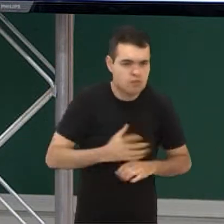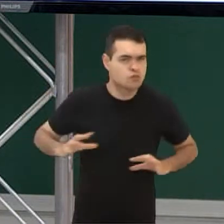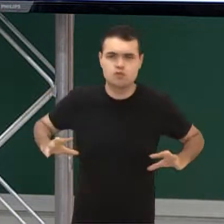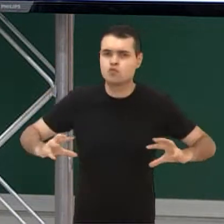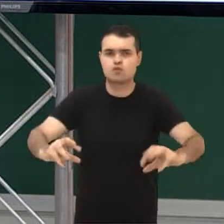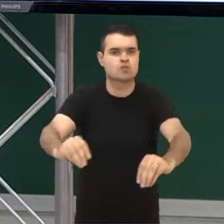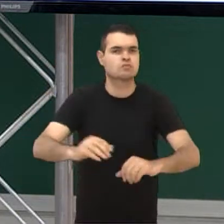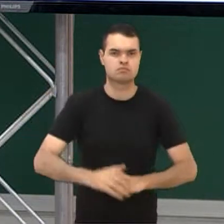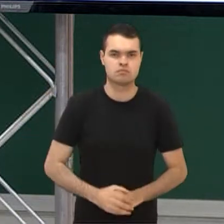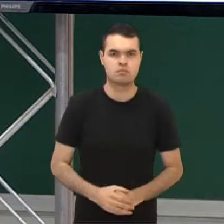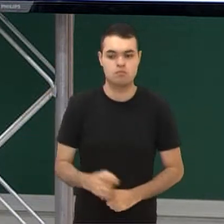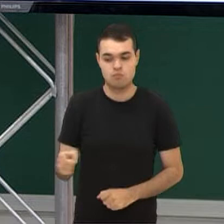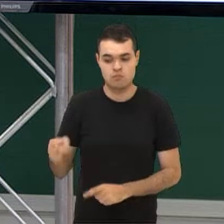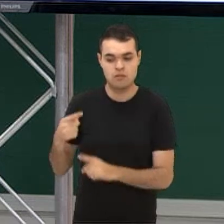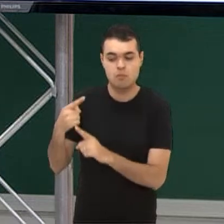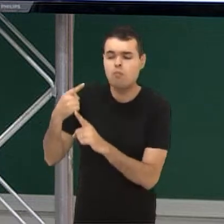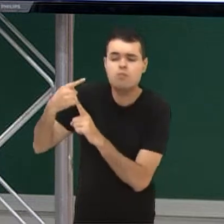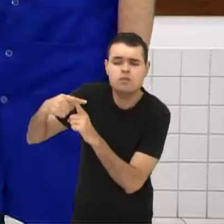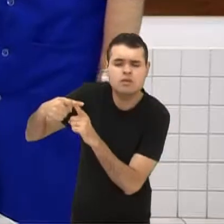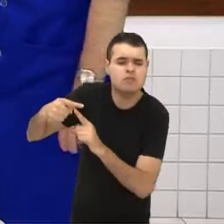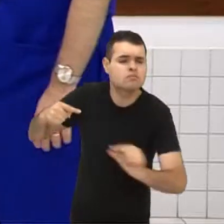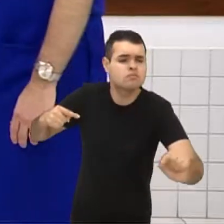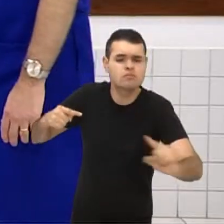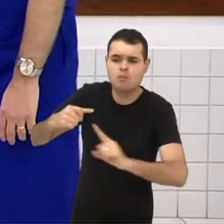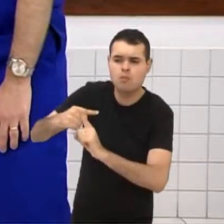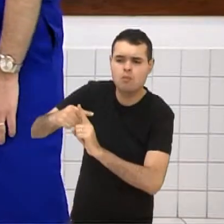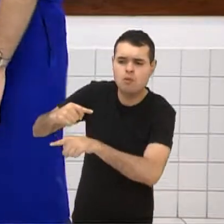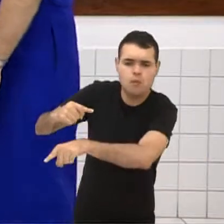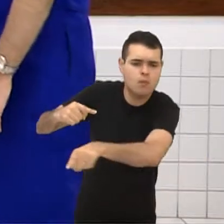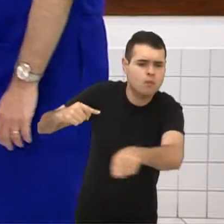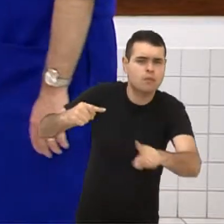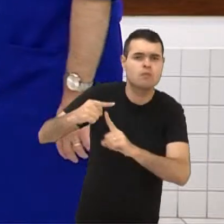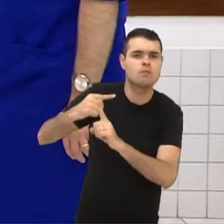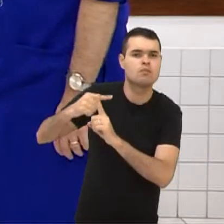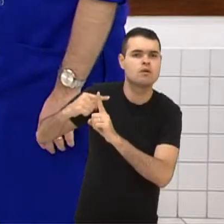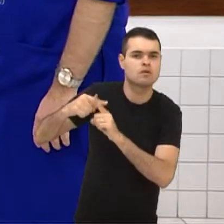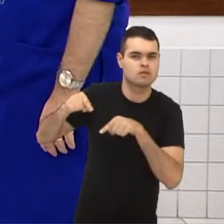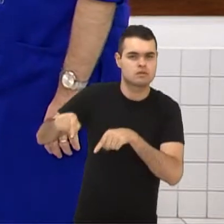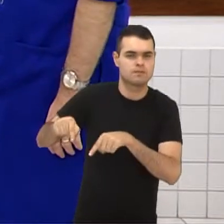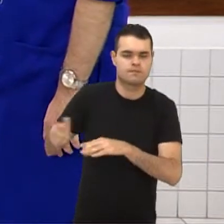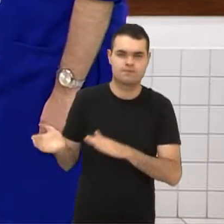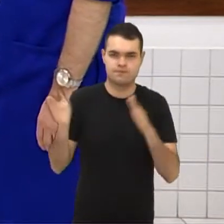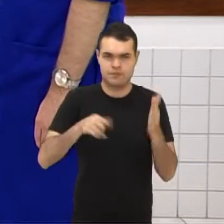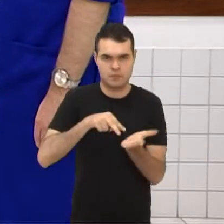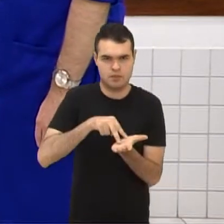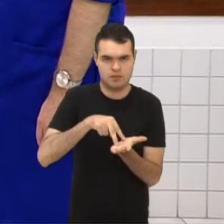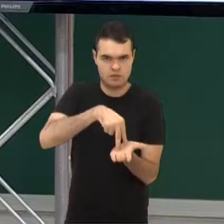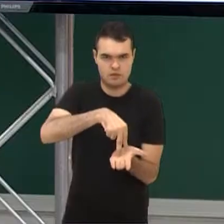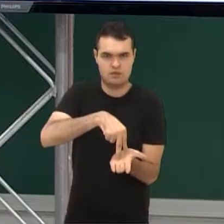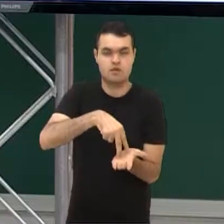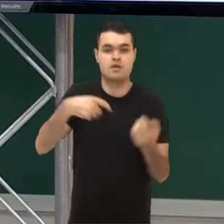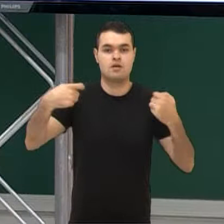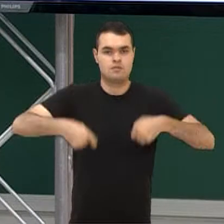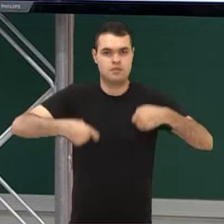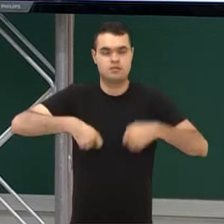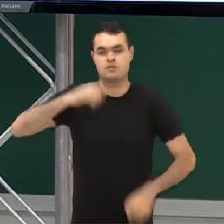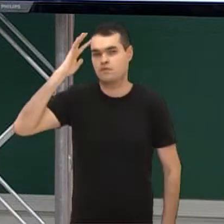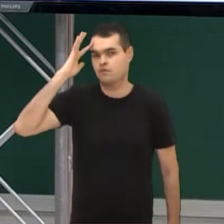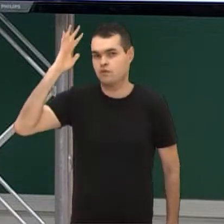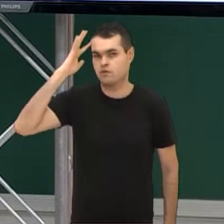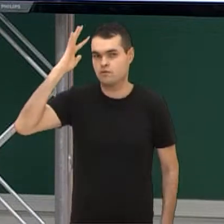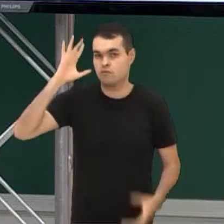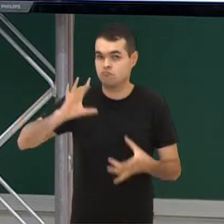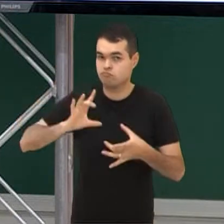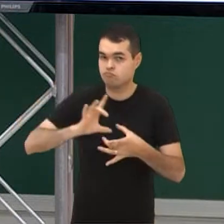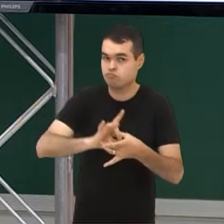se propõe a responder o porquê das coisas. Agora, com o positivismo, percebam, a gente precisa de uma filosofia